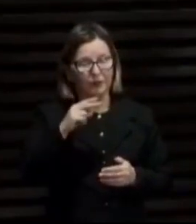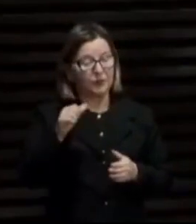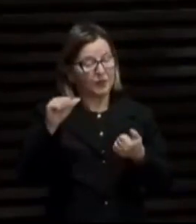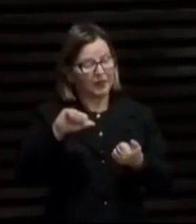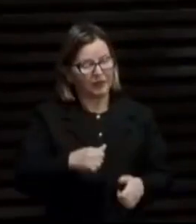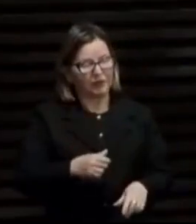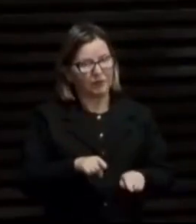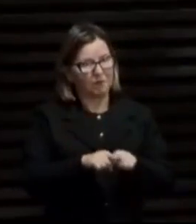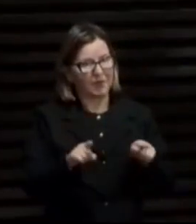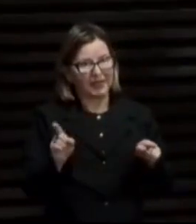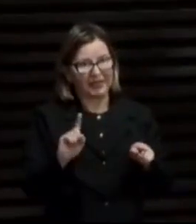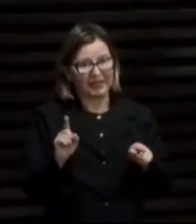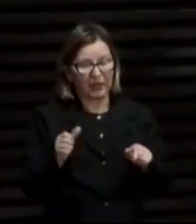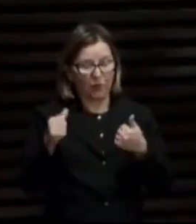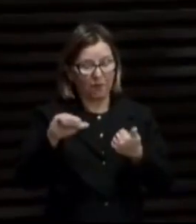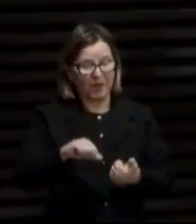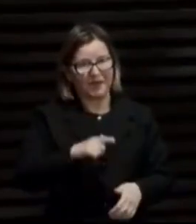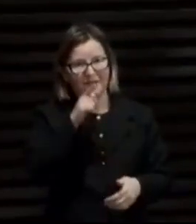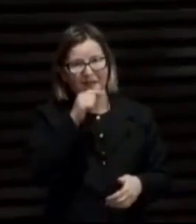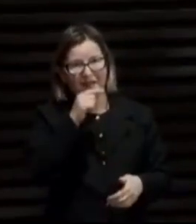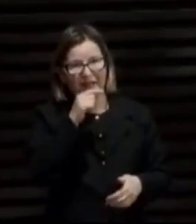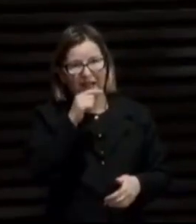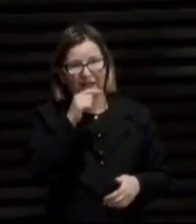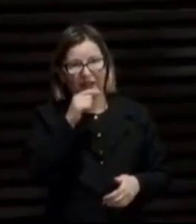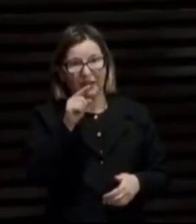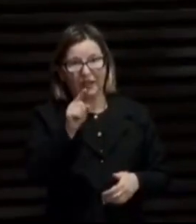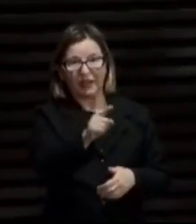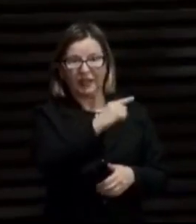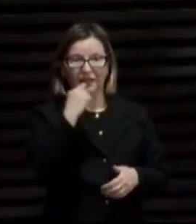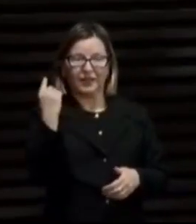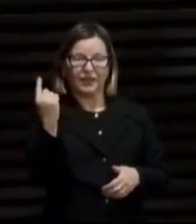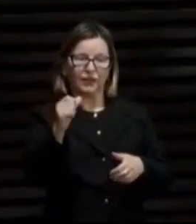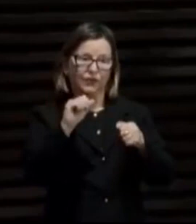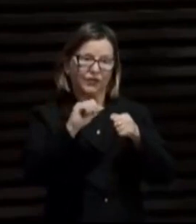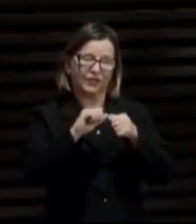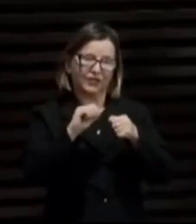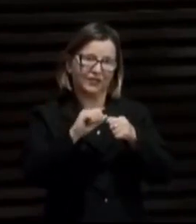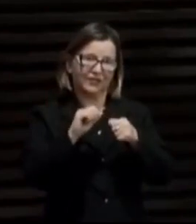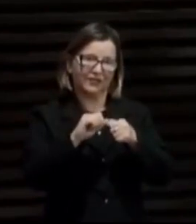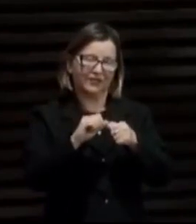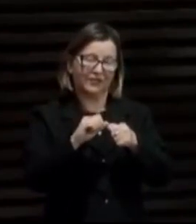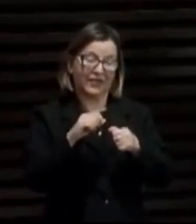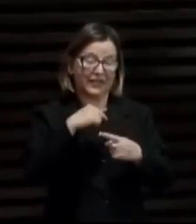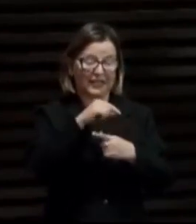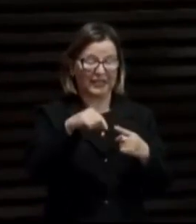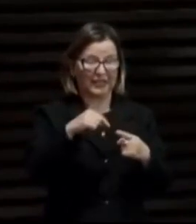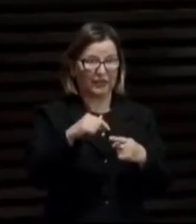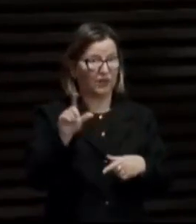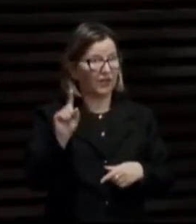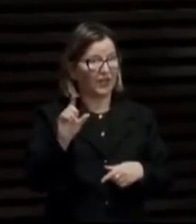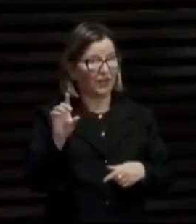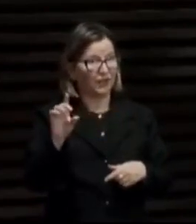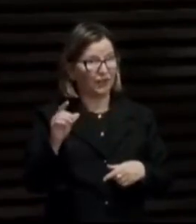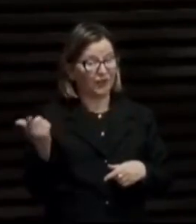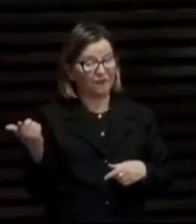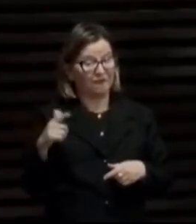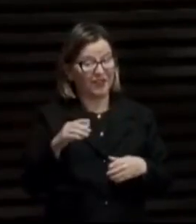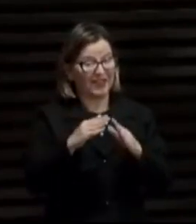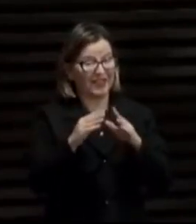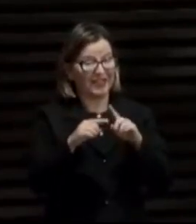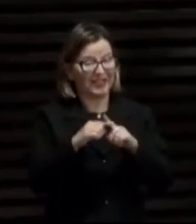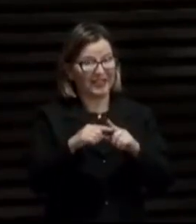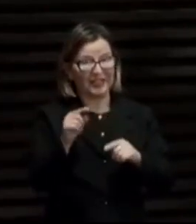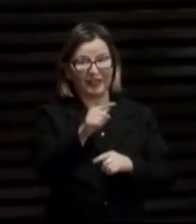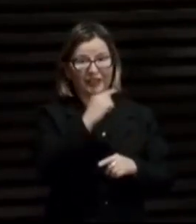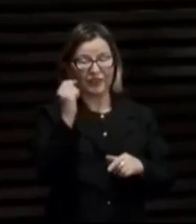o batismo que vai nos tornar santo. Não é ouvir a igreja que vai nos tornar santo. Não é tomar